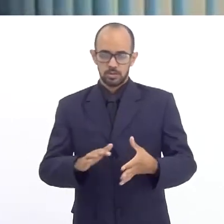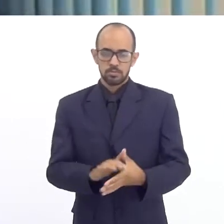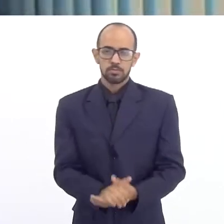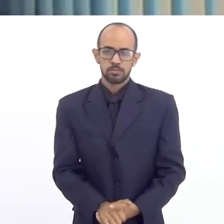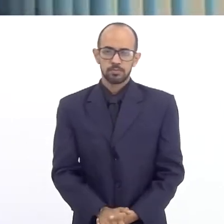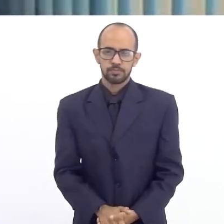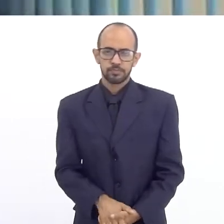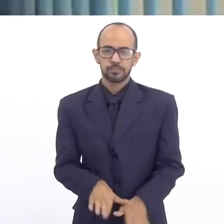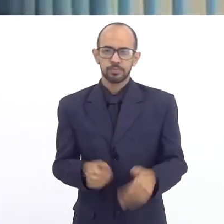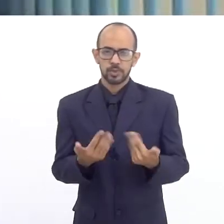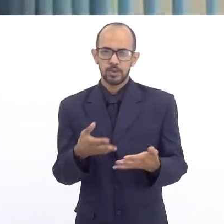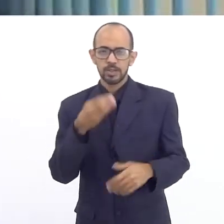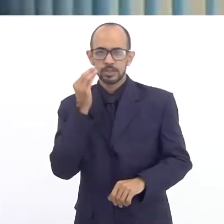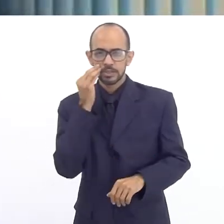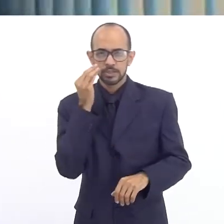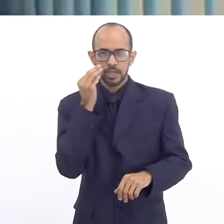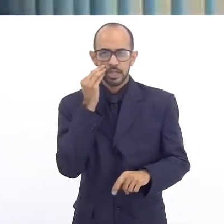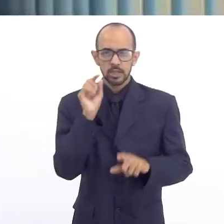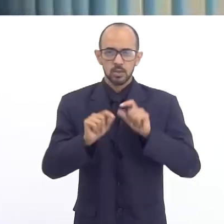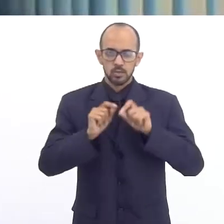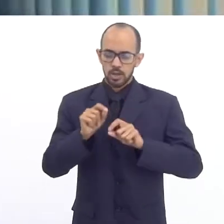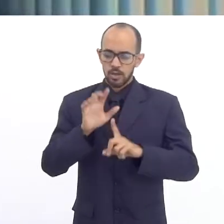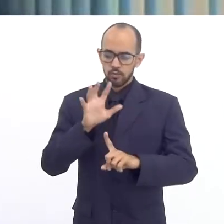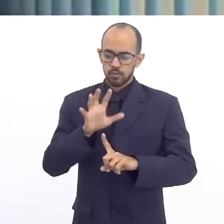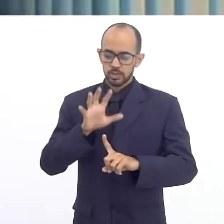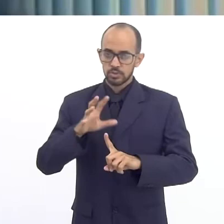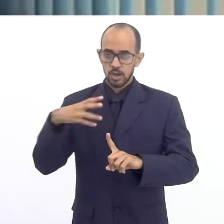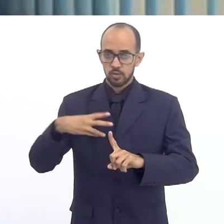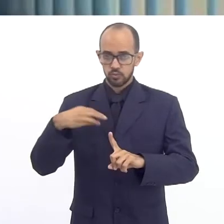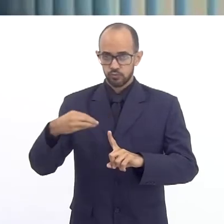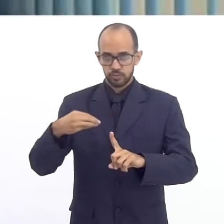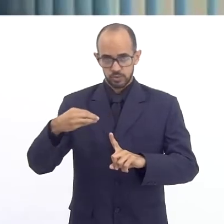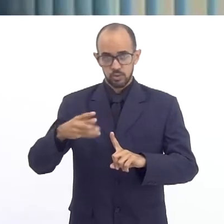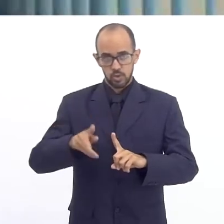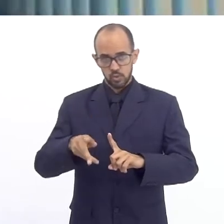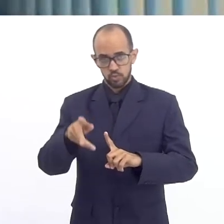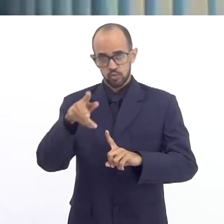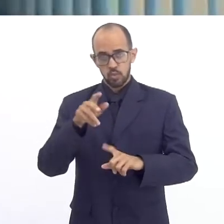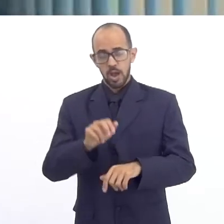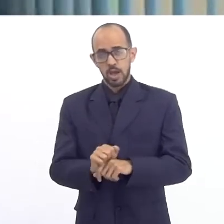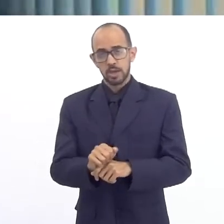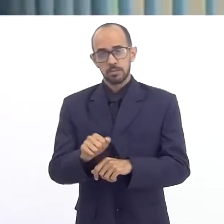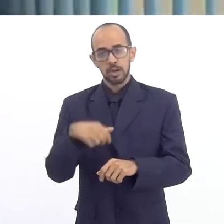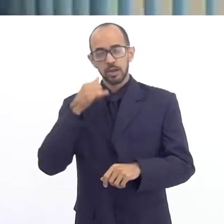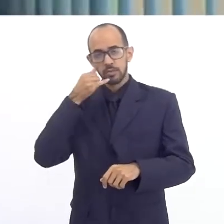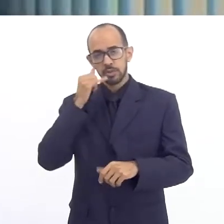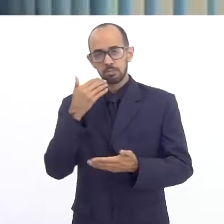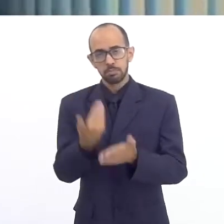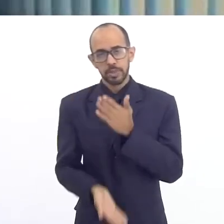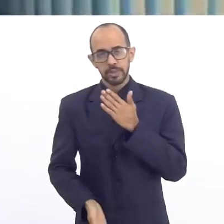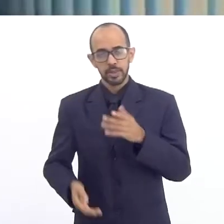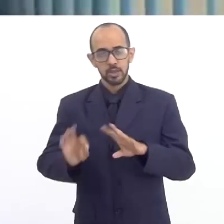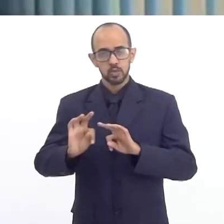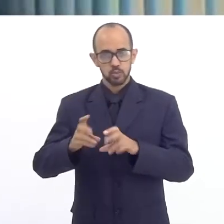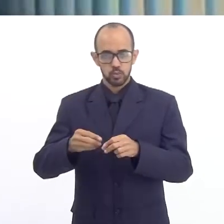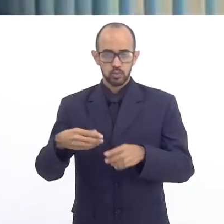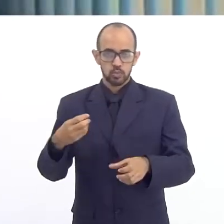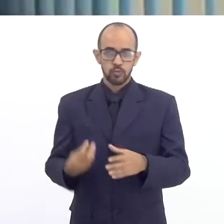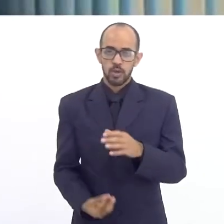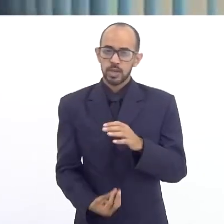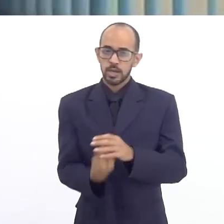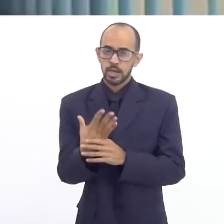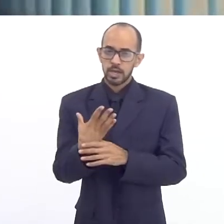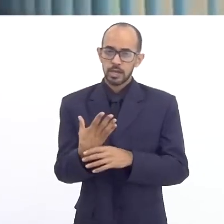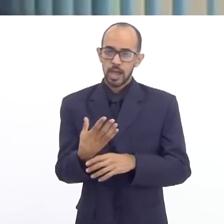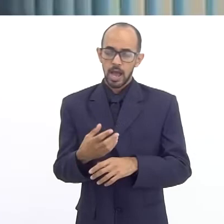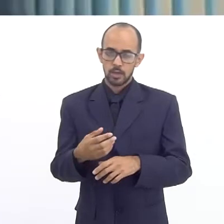Então, eles tentam induzir um pouco os filhos a continuarem, para não se perder isso que